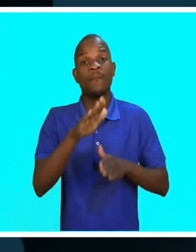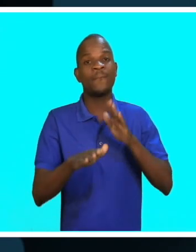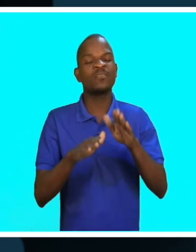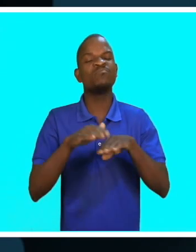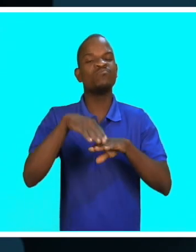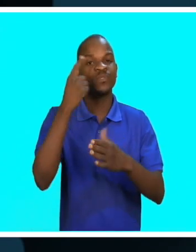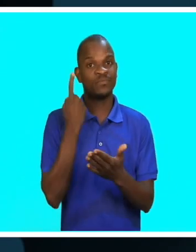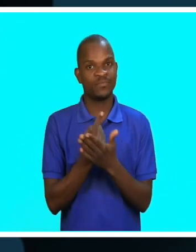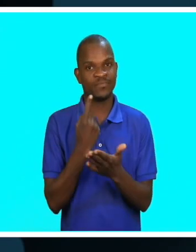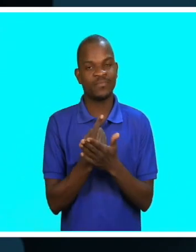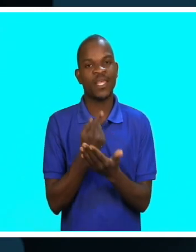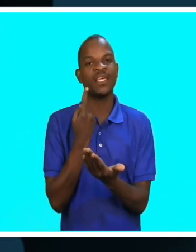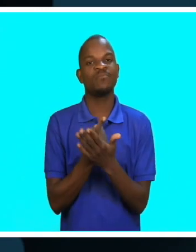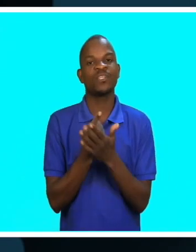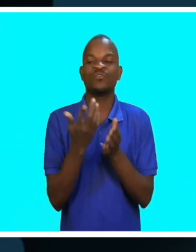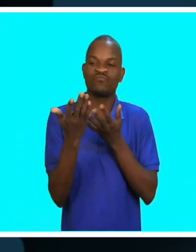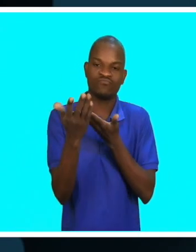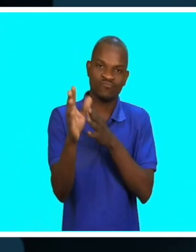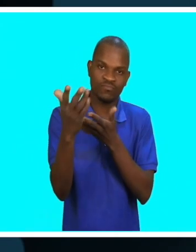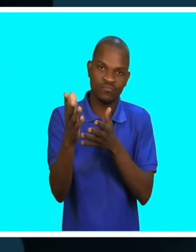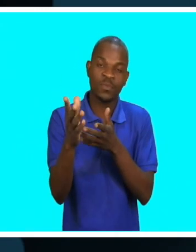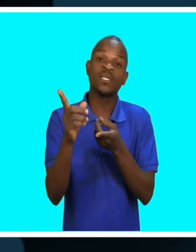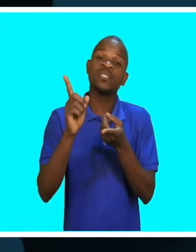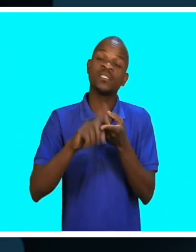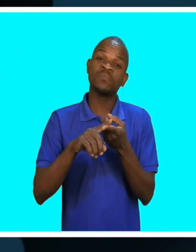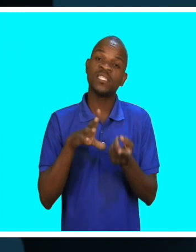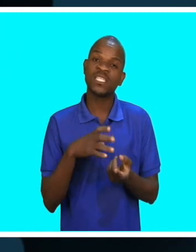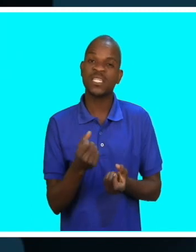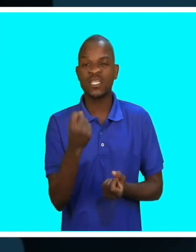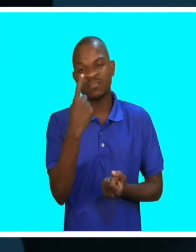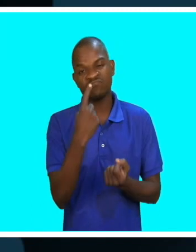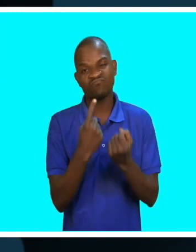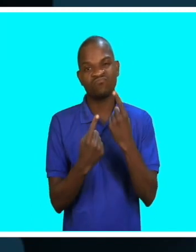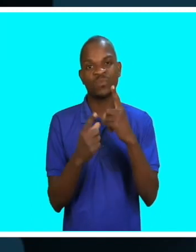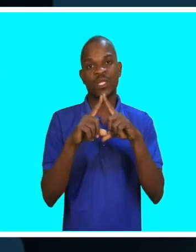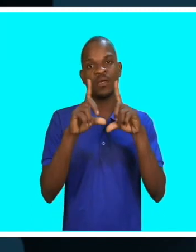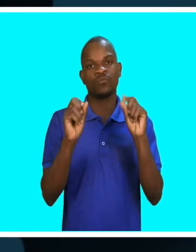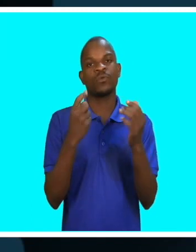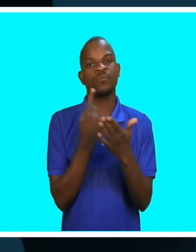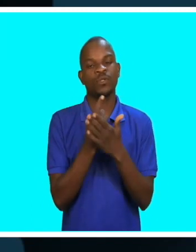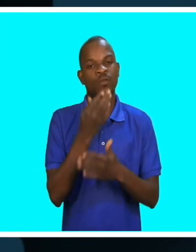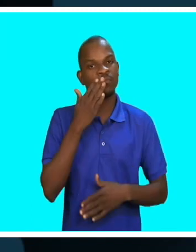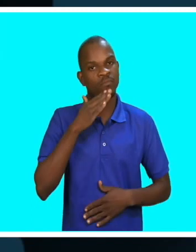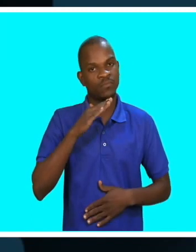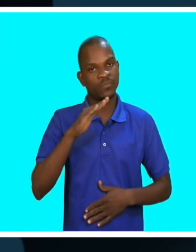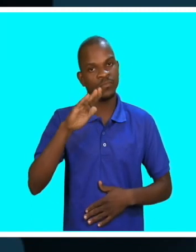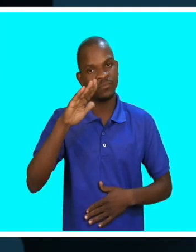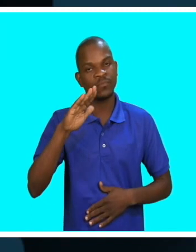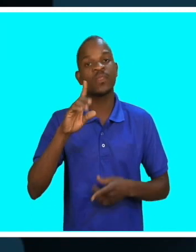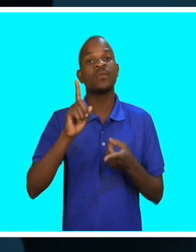importante. Temos que elogiar isso. Pensem embora existam ainda coisas que precisam ser melhoradas,